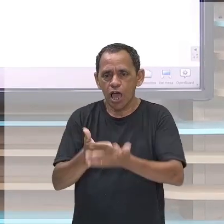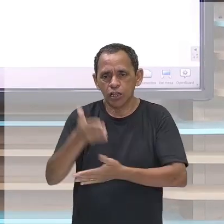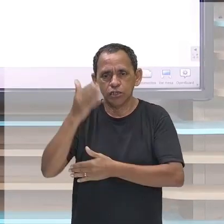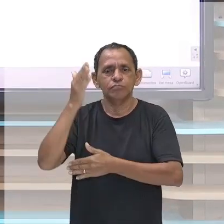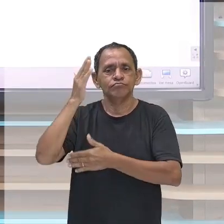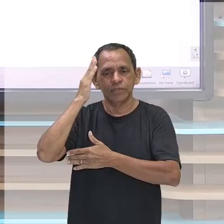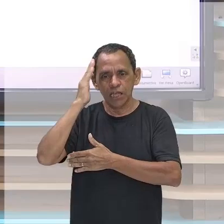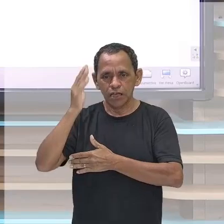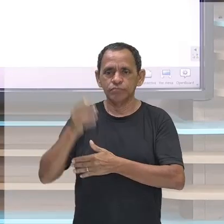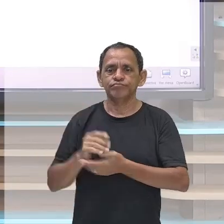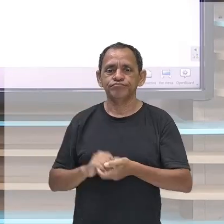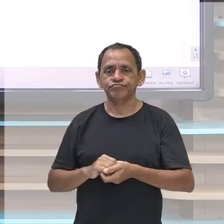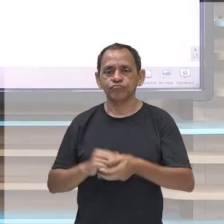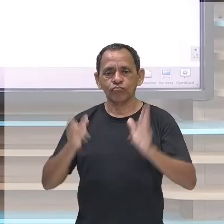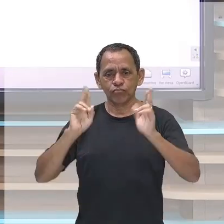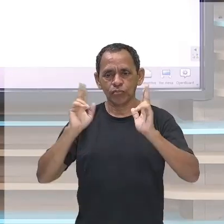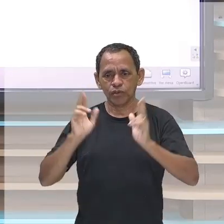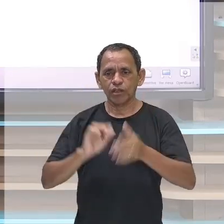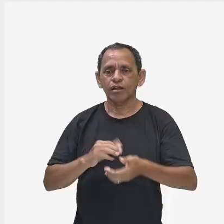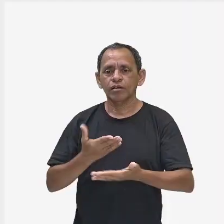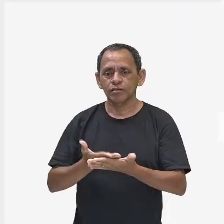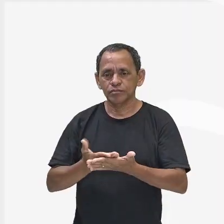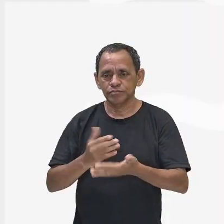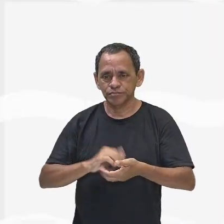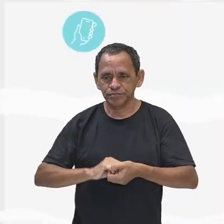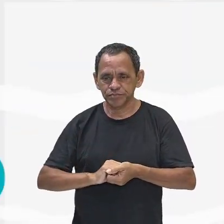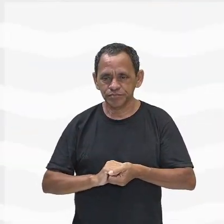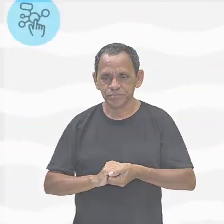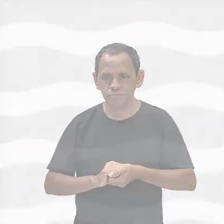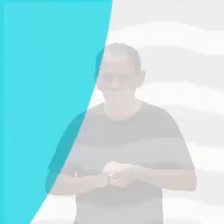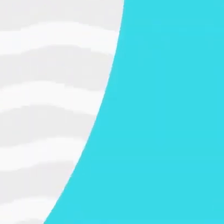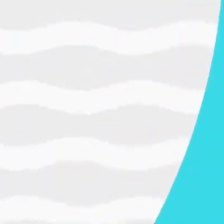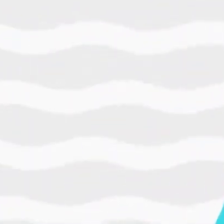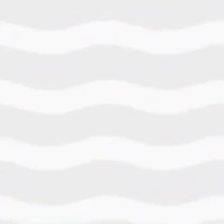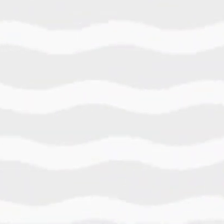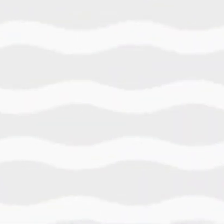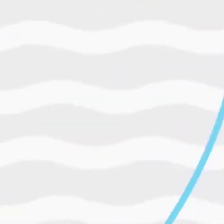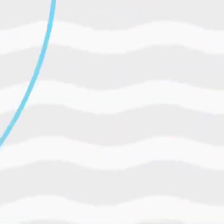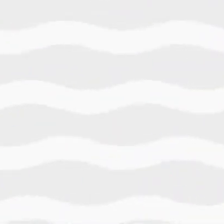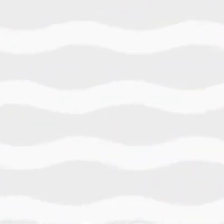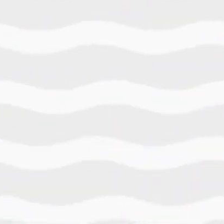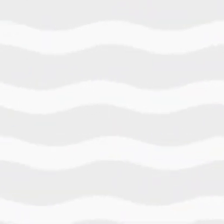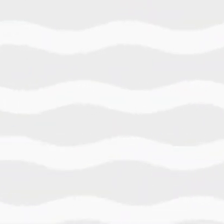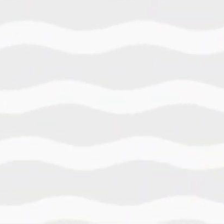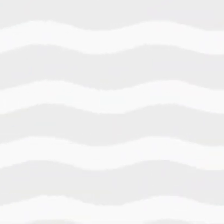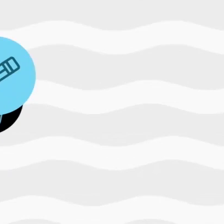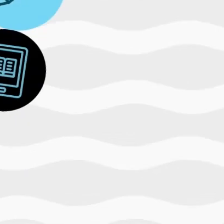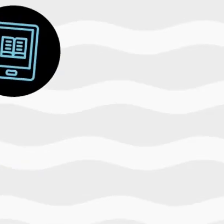gostado, ok? Até a próxima!